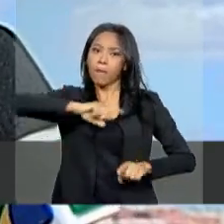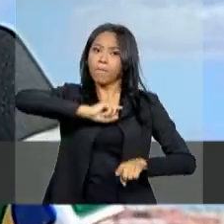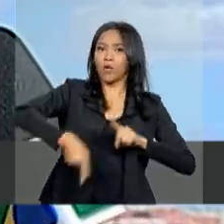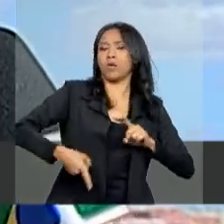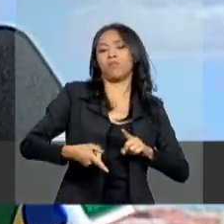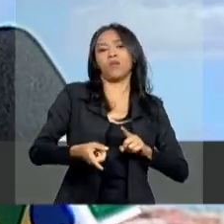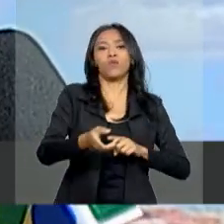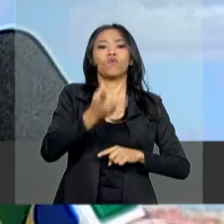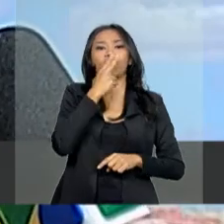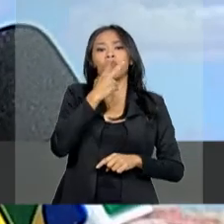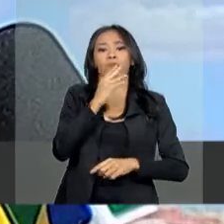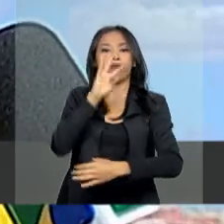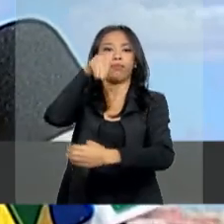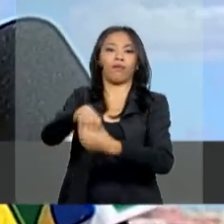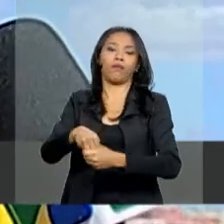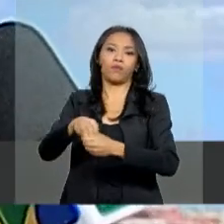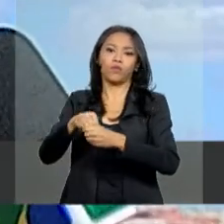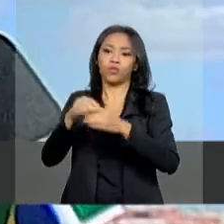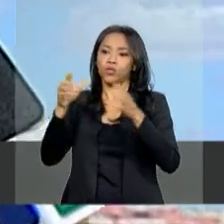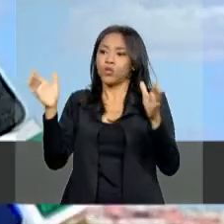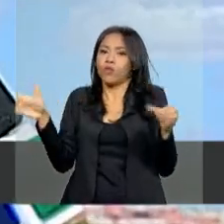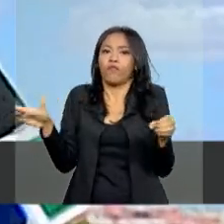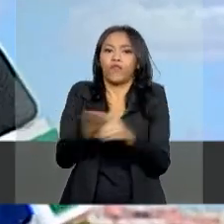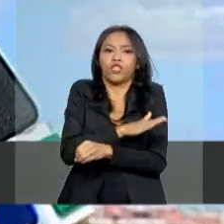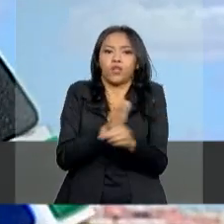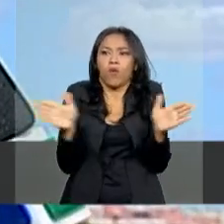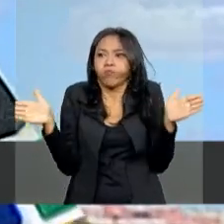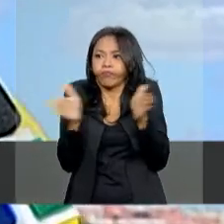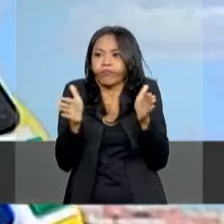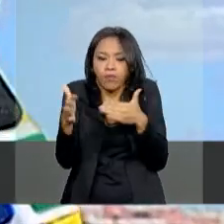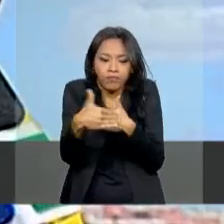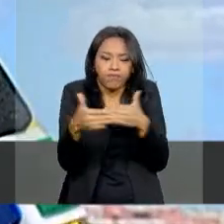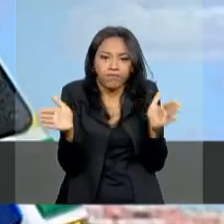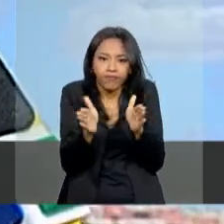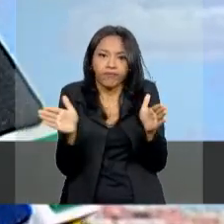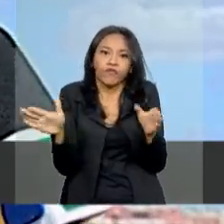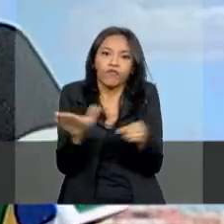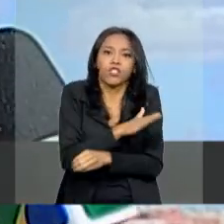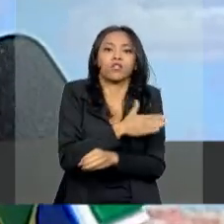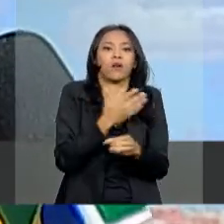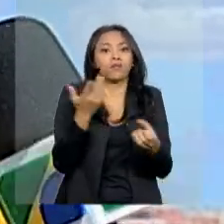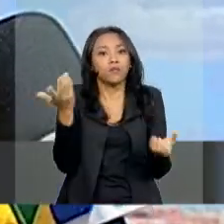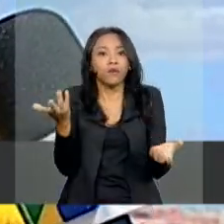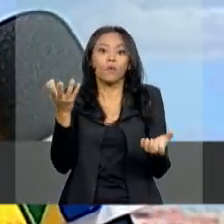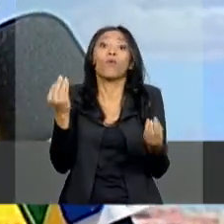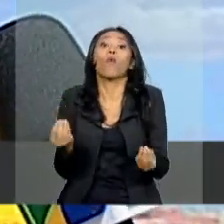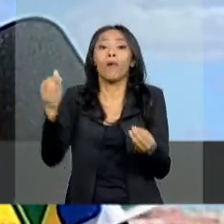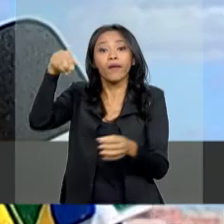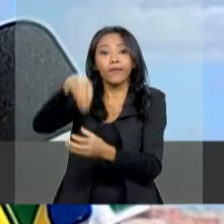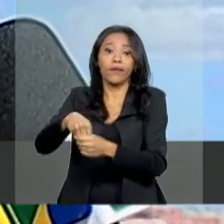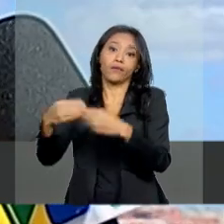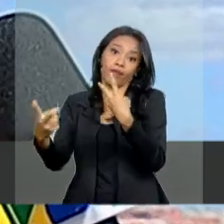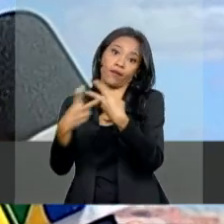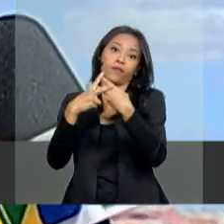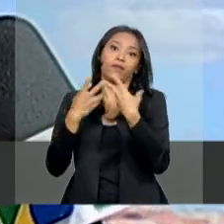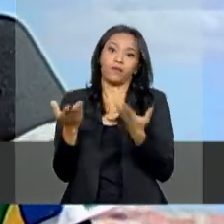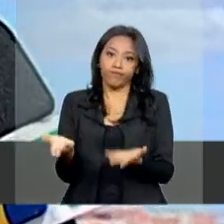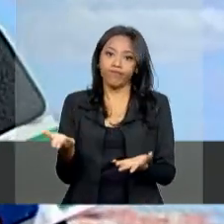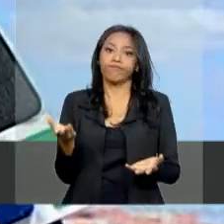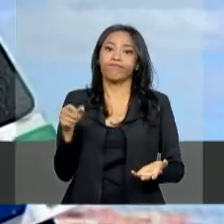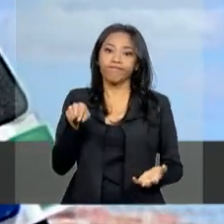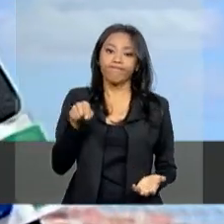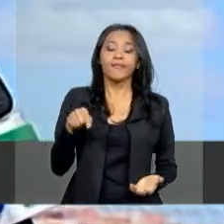ambientes coletivos e nada mais existe do que o ambiente coletivo aqui na papuda uma vez que